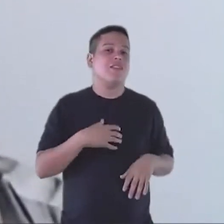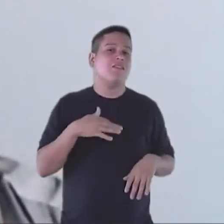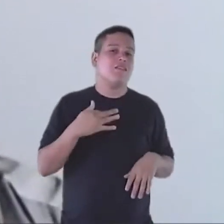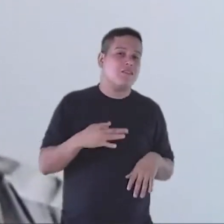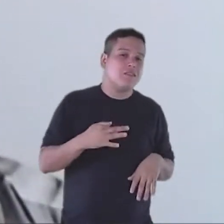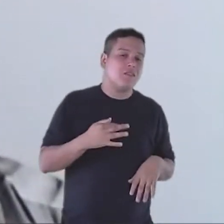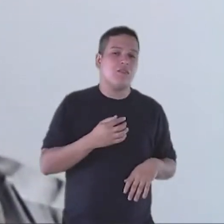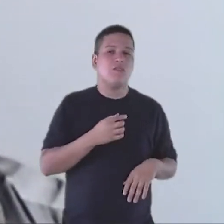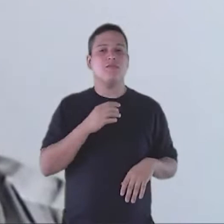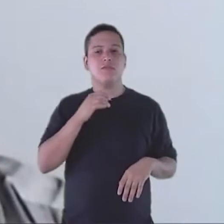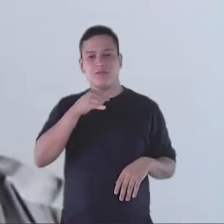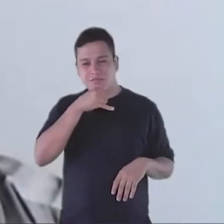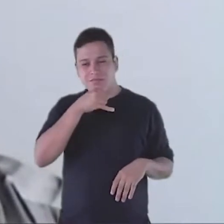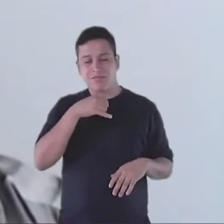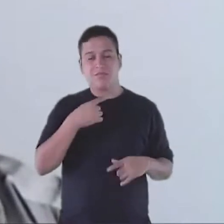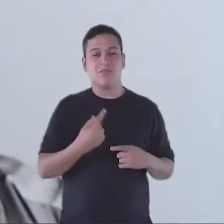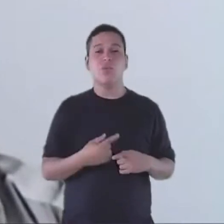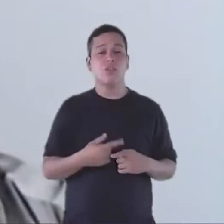desenhando a minha dor.